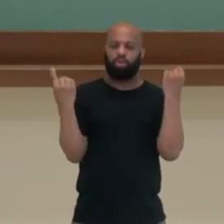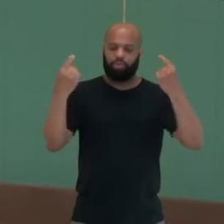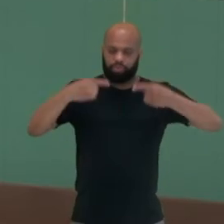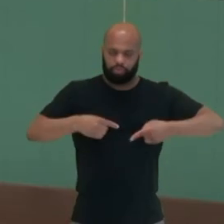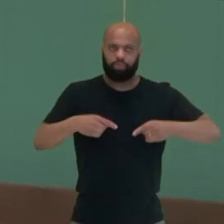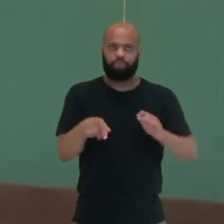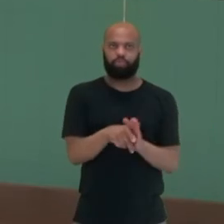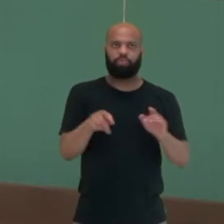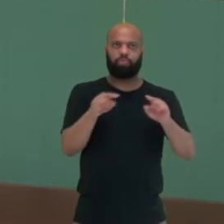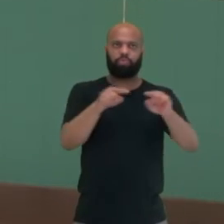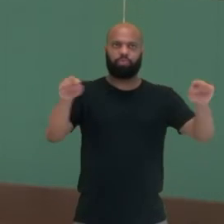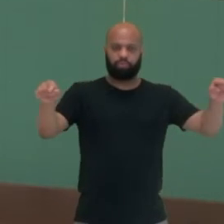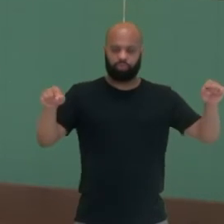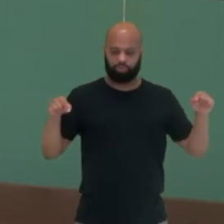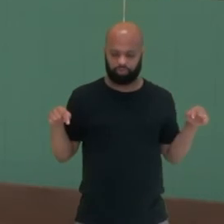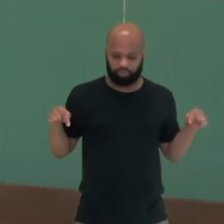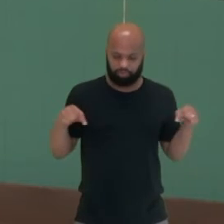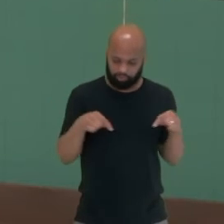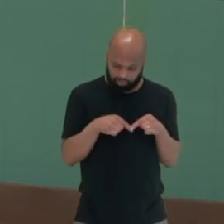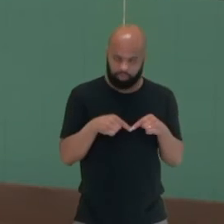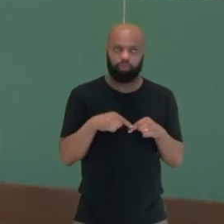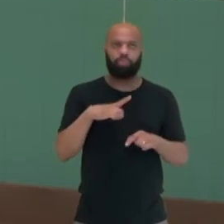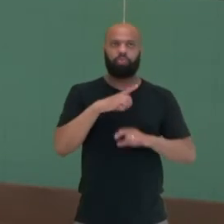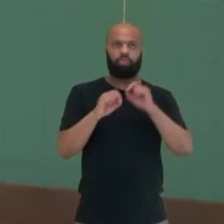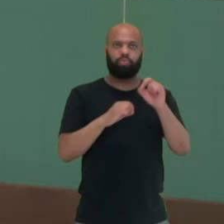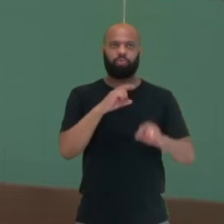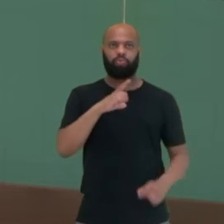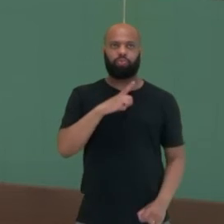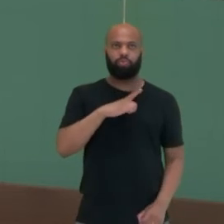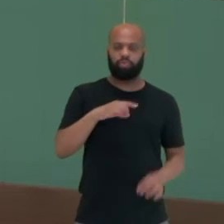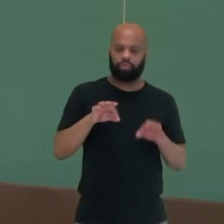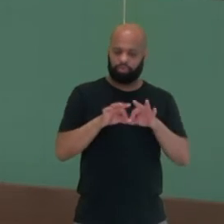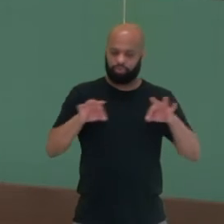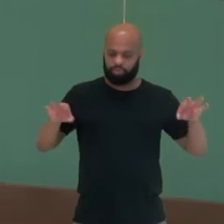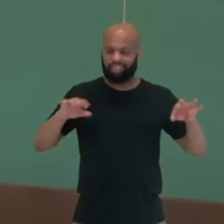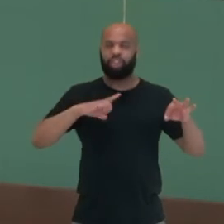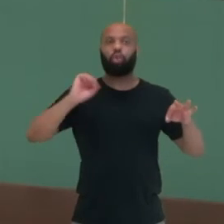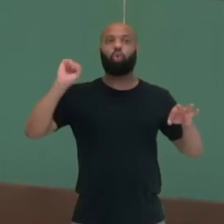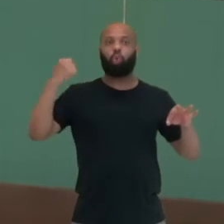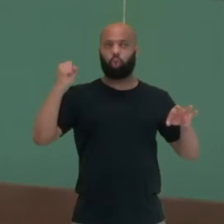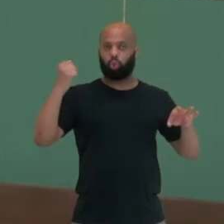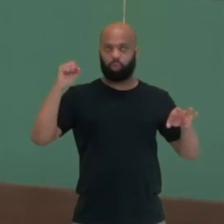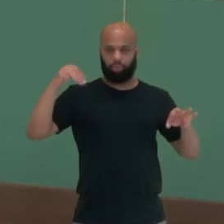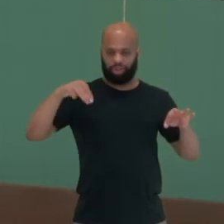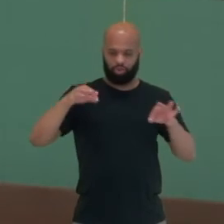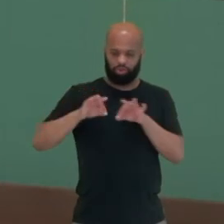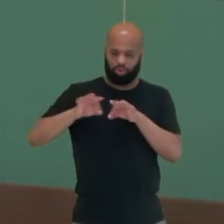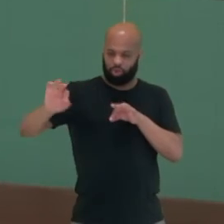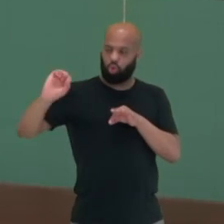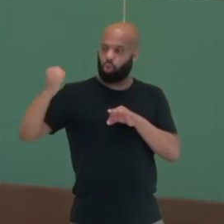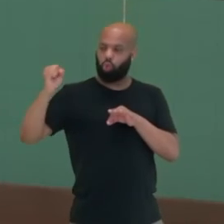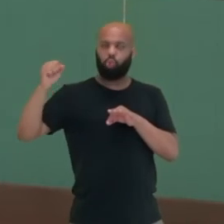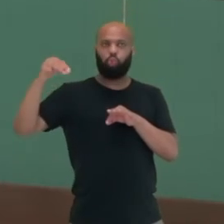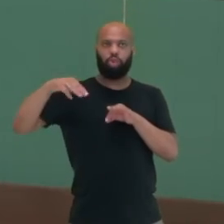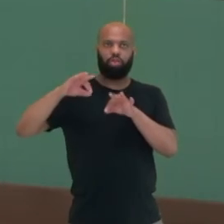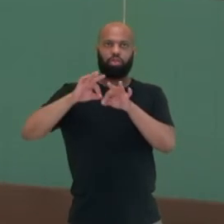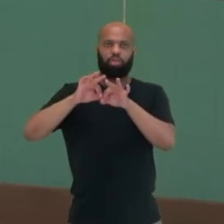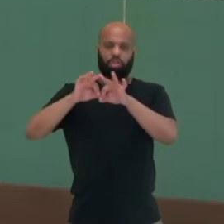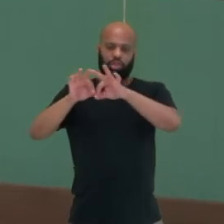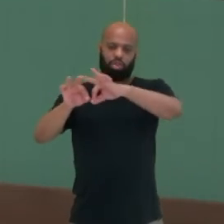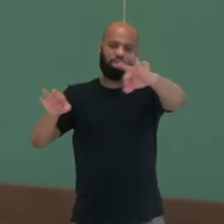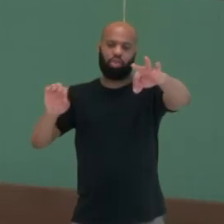um tatame quadrangular, em que cada lado tem 8 metros de largura. Ó. Aqui na imagem vocês podem ver. Ó. Então é um